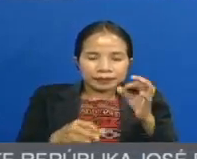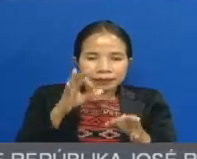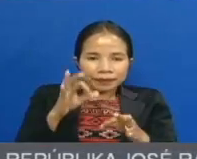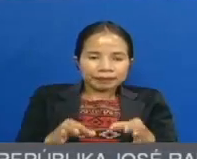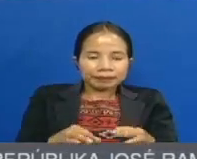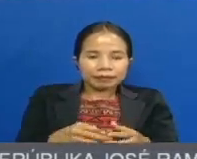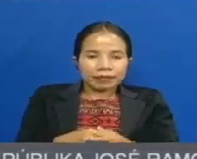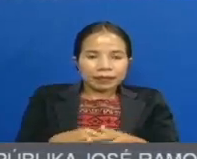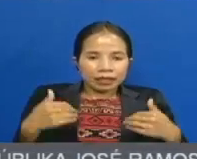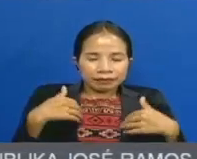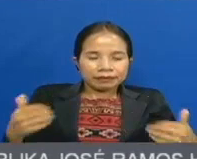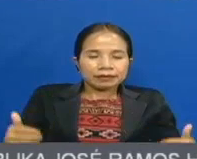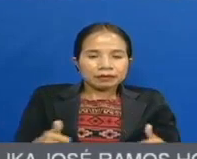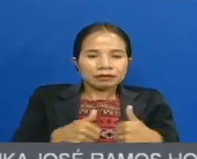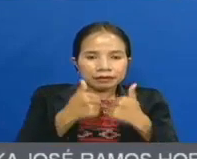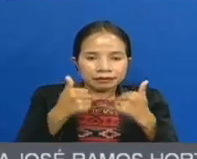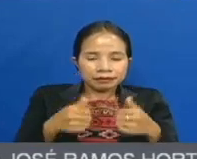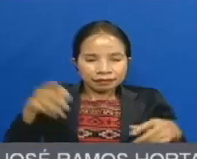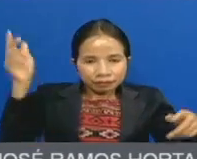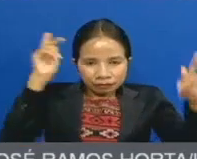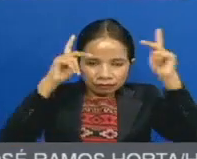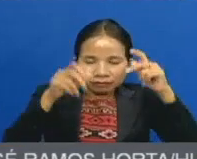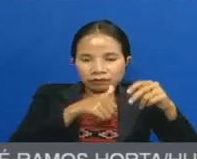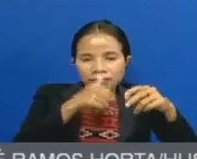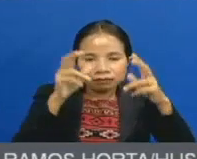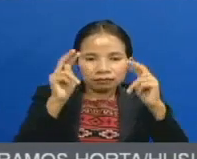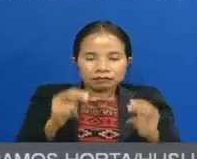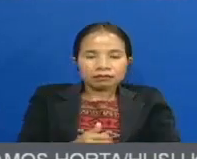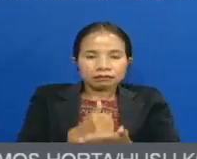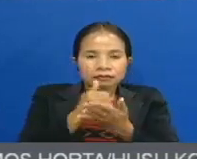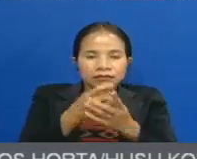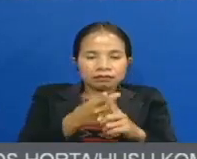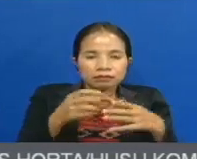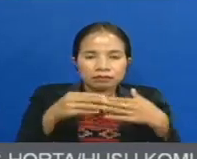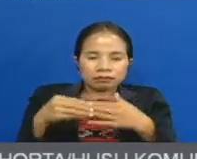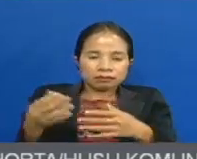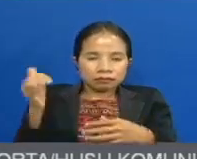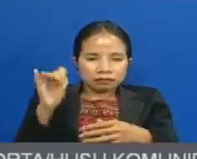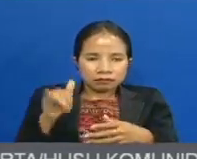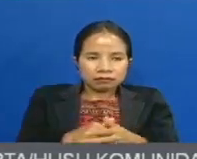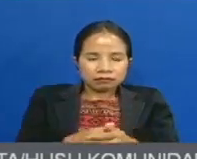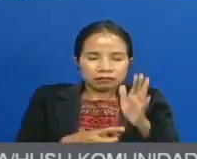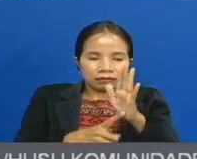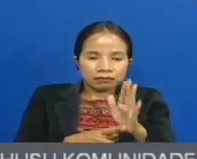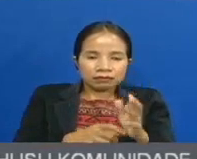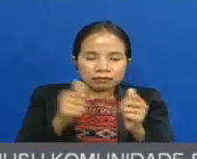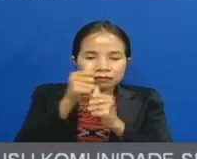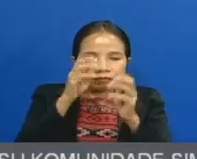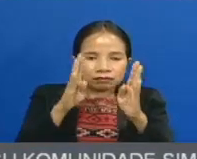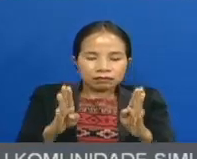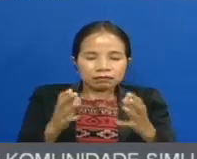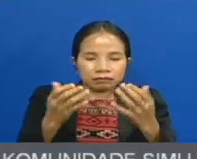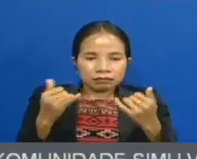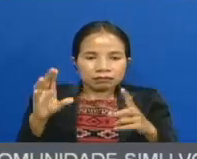amusu acidentes ruma e situação balo ne beke precisa assistência dos autoridades sirenia. Representante pescador